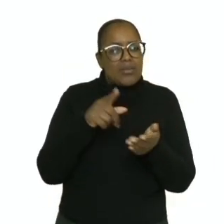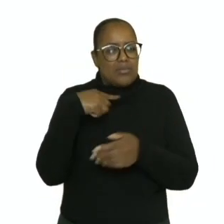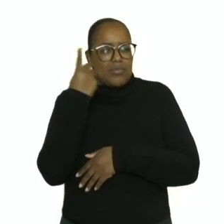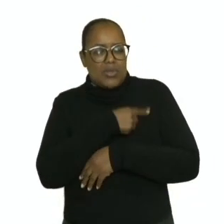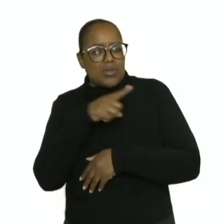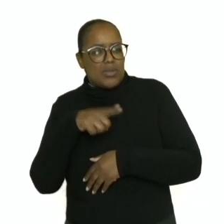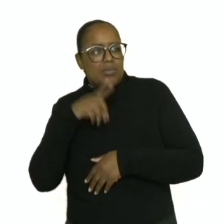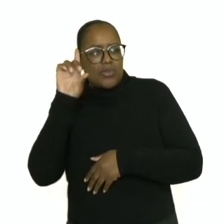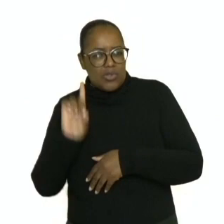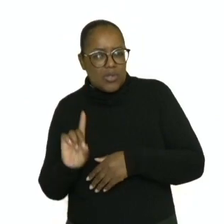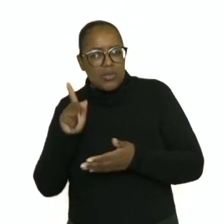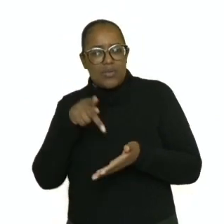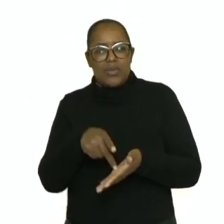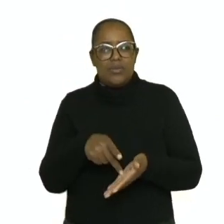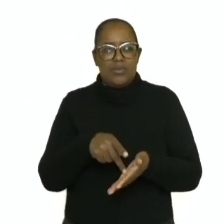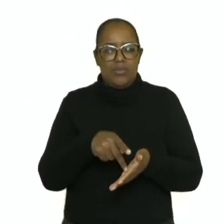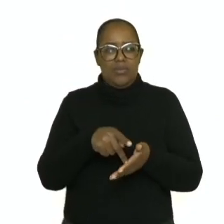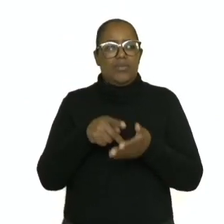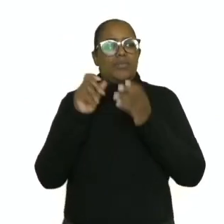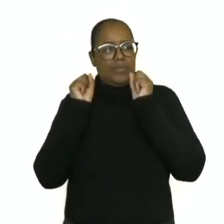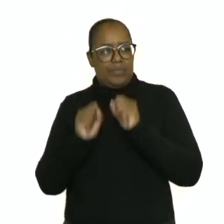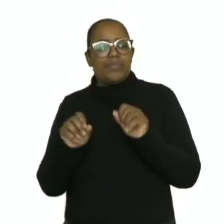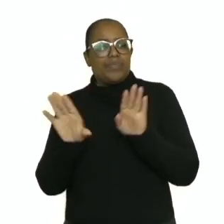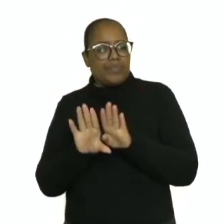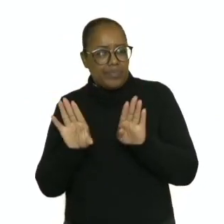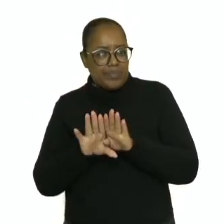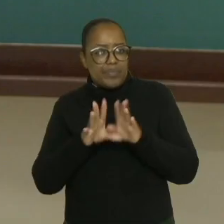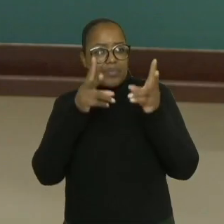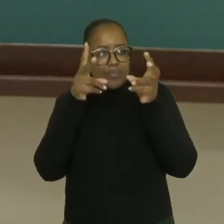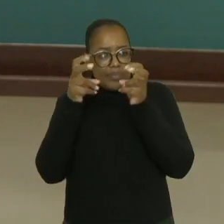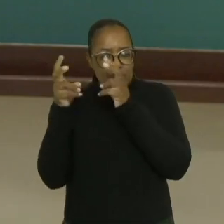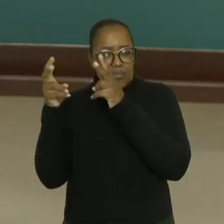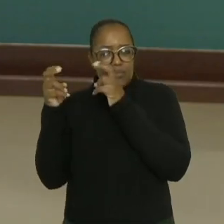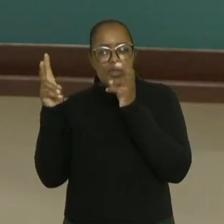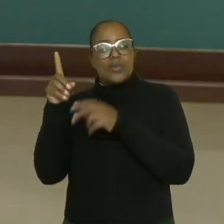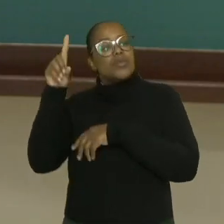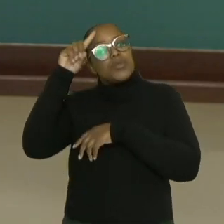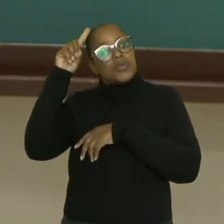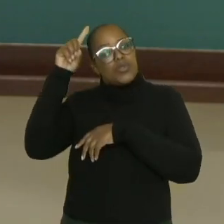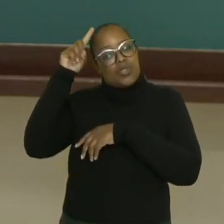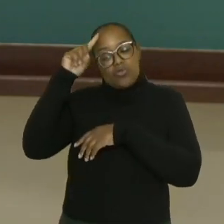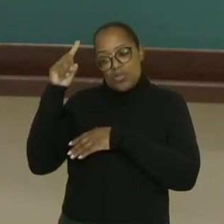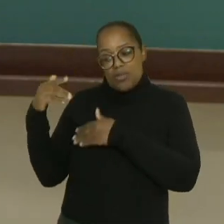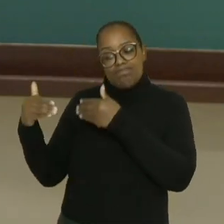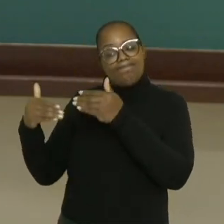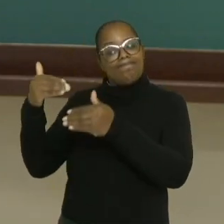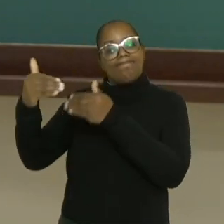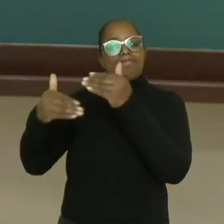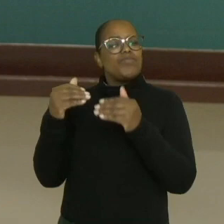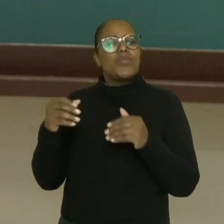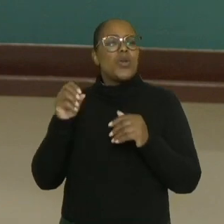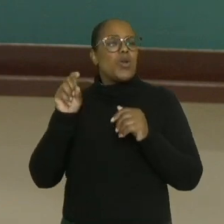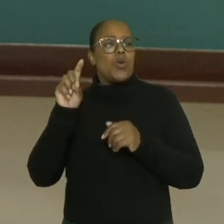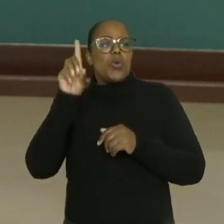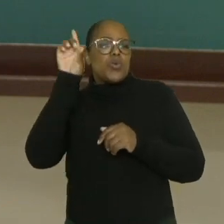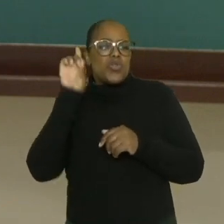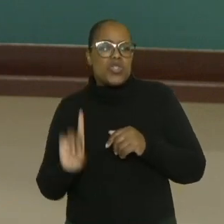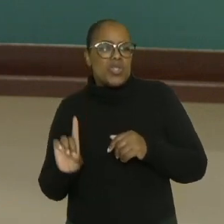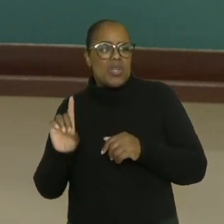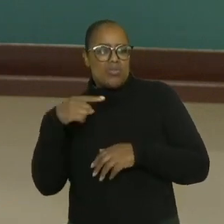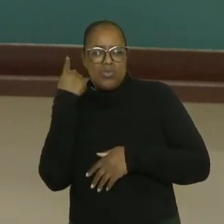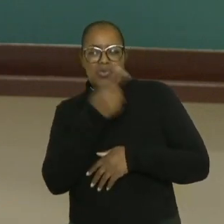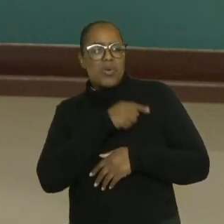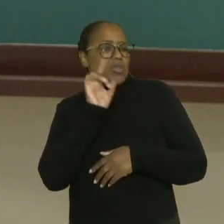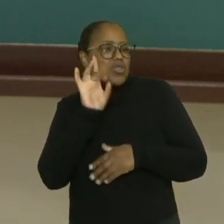direitos? Podemos observar, mesmo em nosso cotidiano, o quanto nossos direitos não são garantidos na